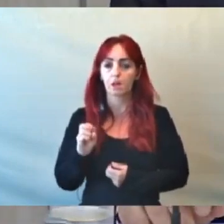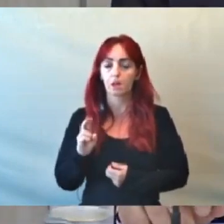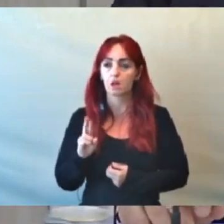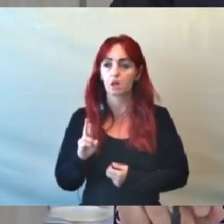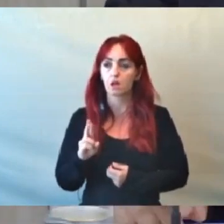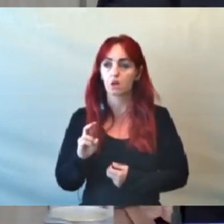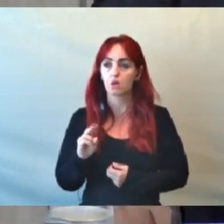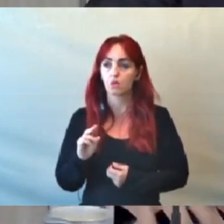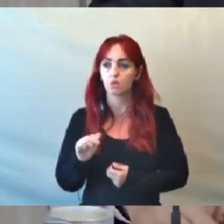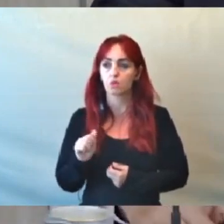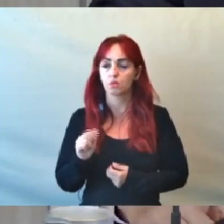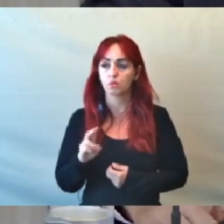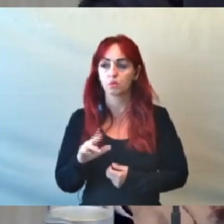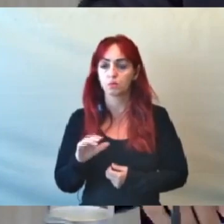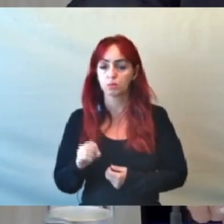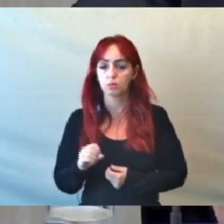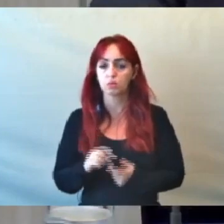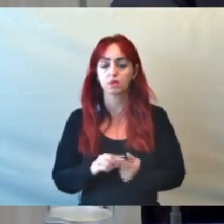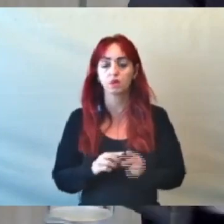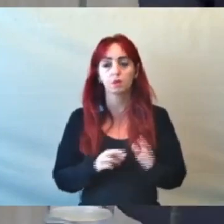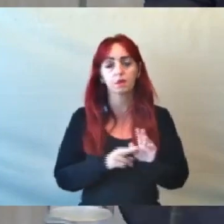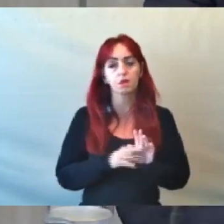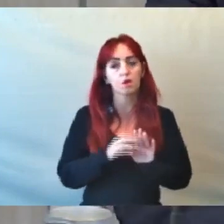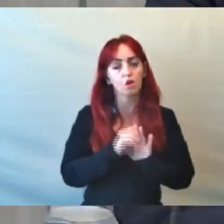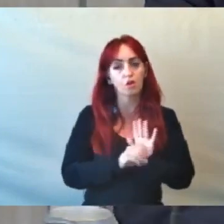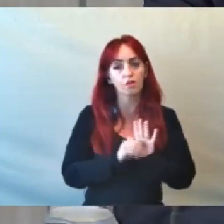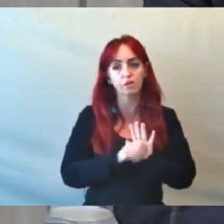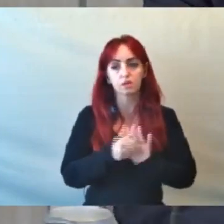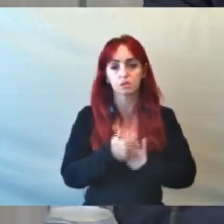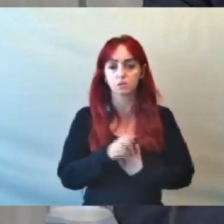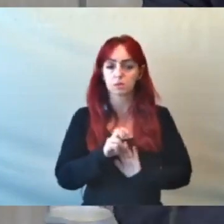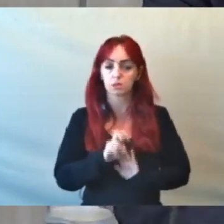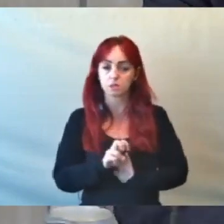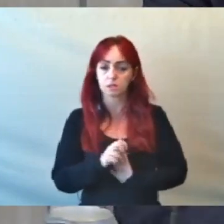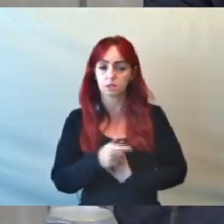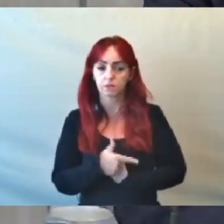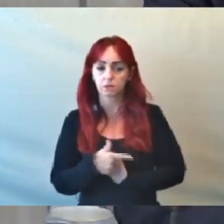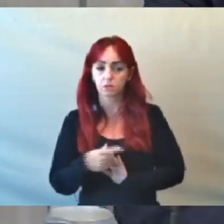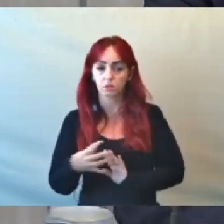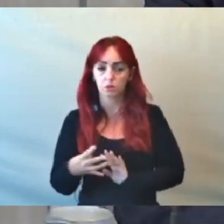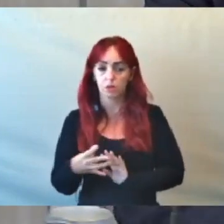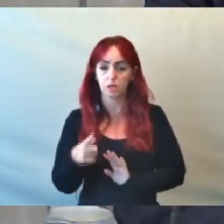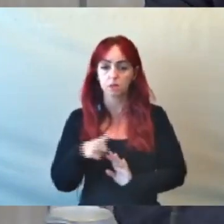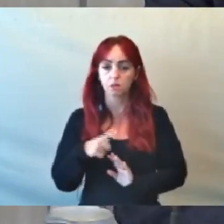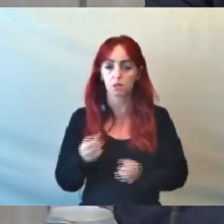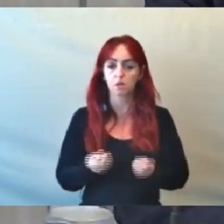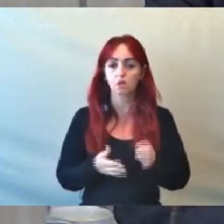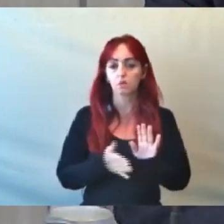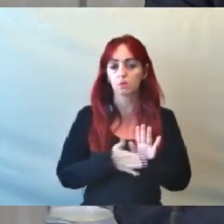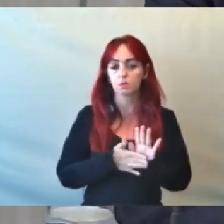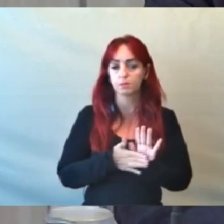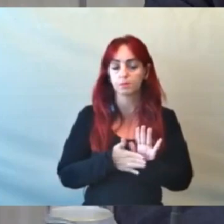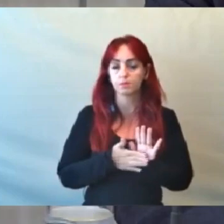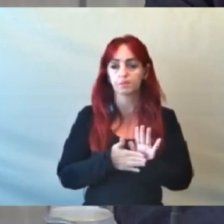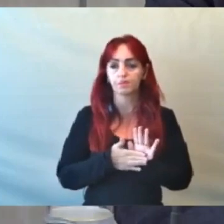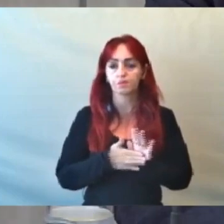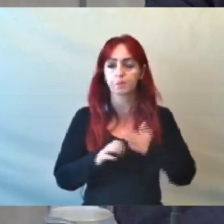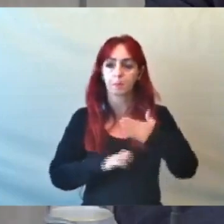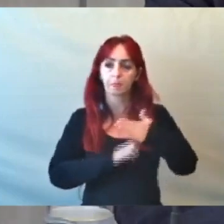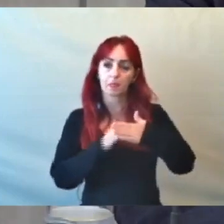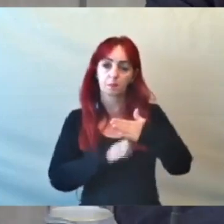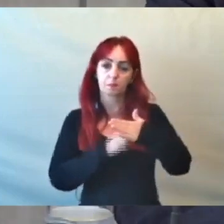1524. Esses ofícios foram têm como remetente a Consominas Engenharia Limitada, senhora Carolina Silva Pérez de Carvalho.